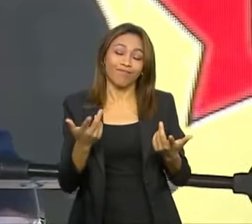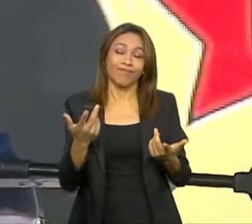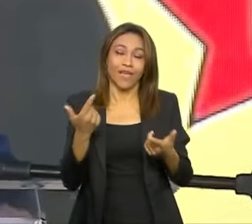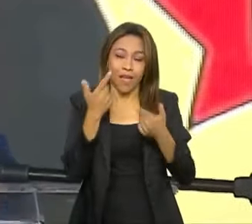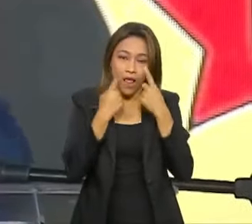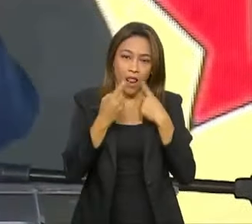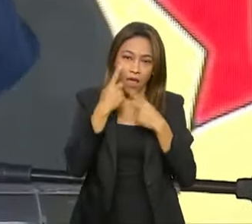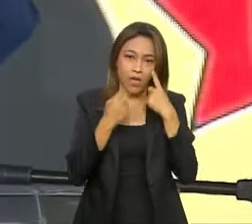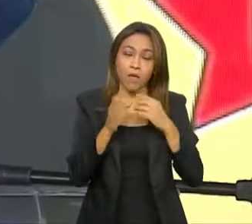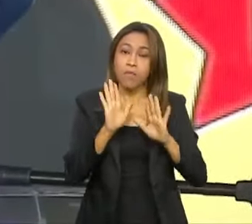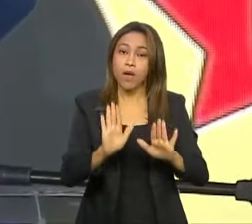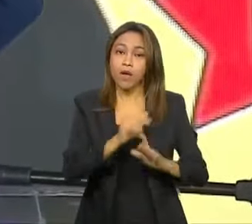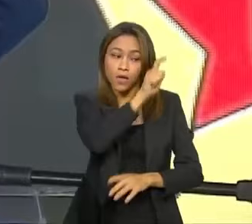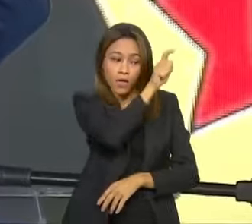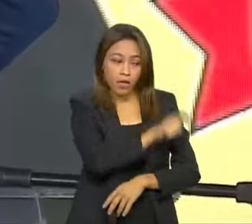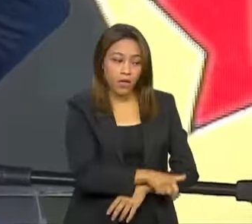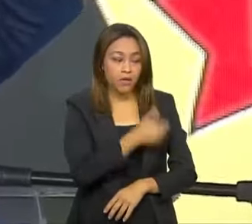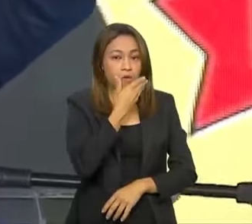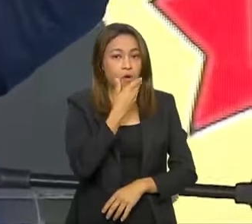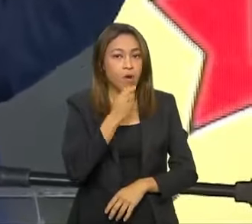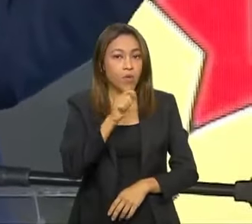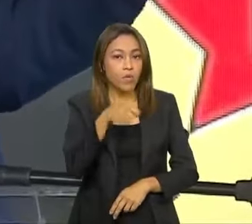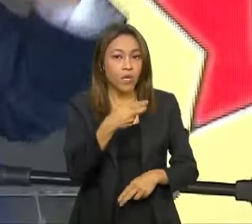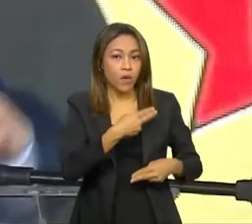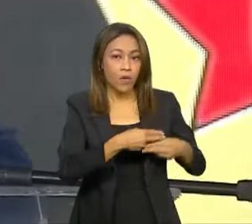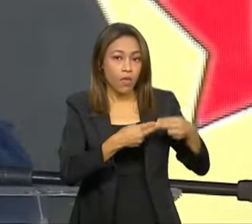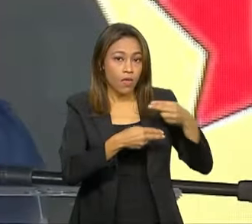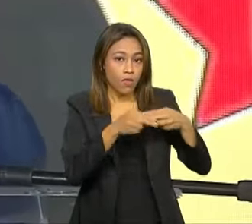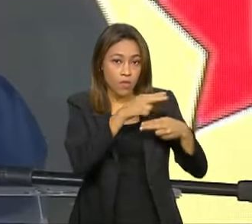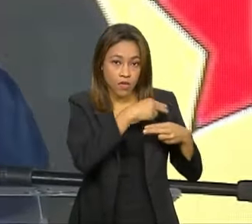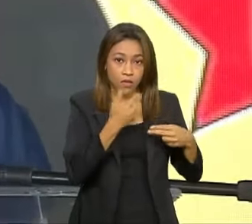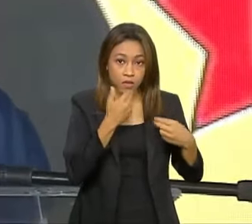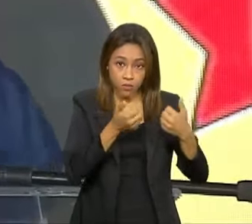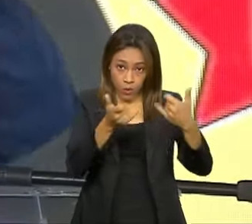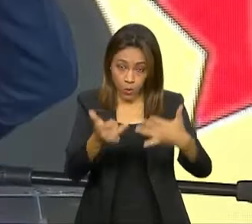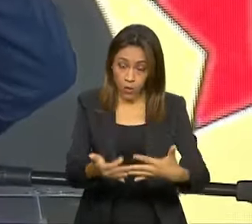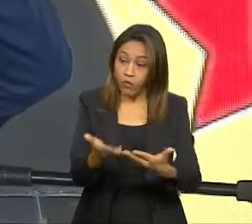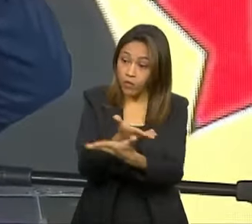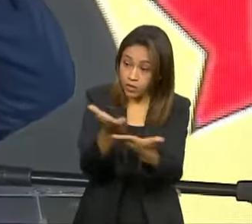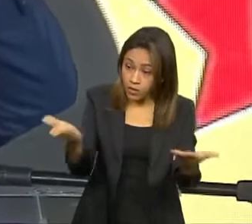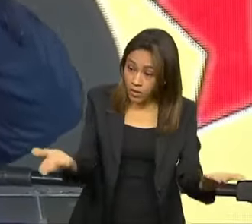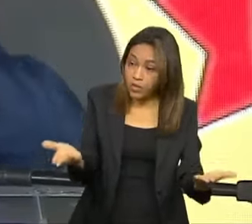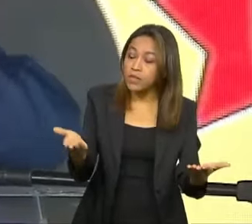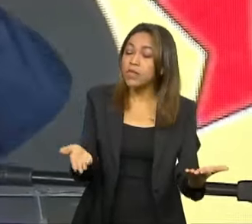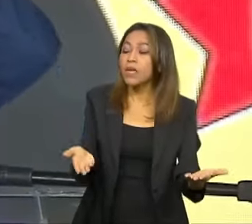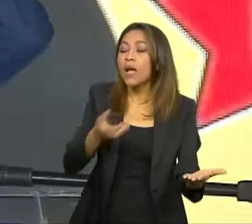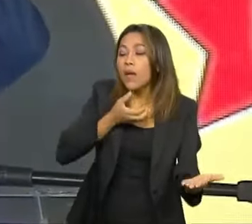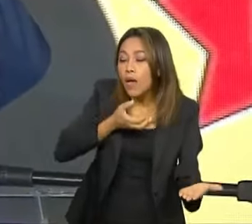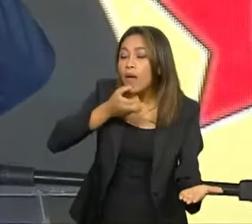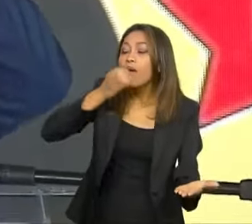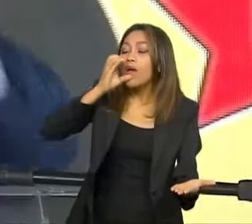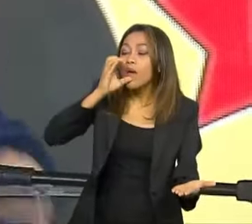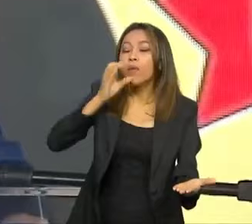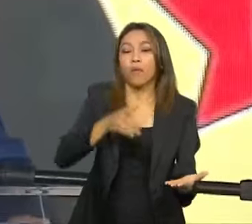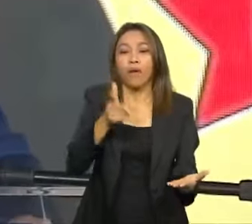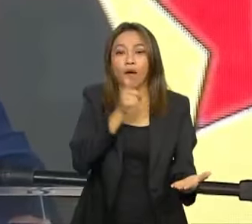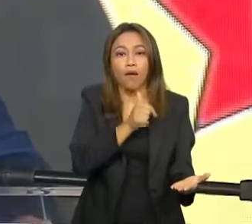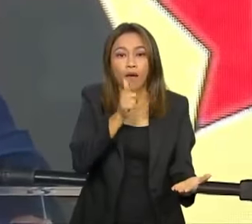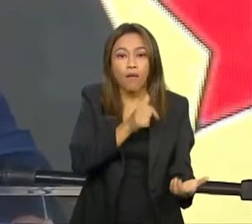Neemias disse: bebam, comemorem, acrescento eu, bebam água,